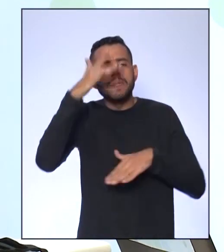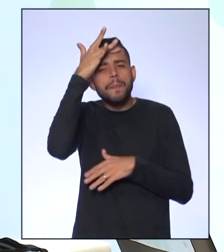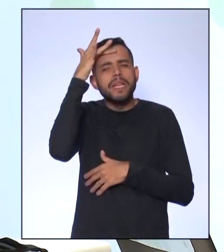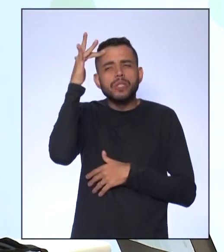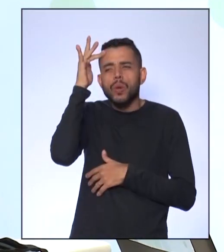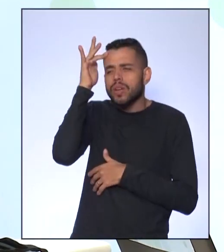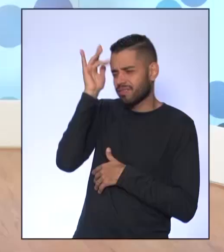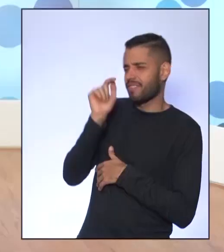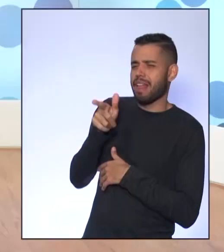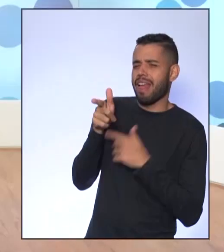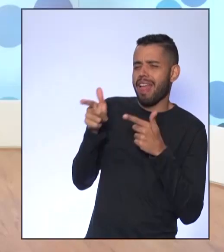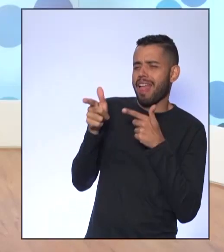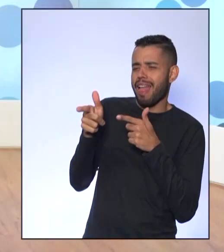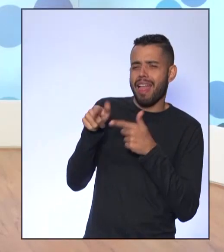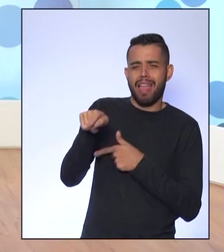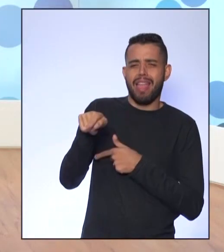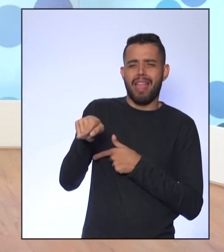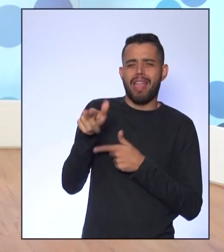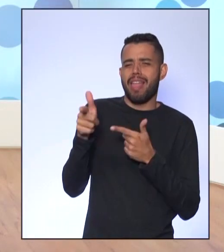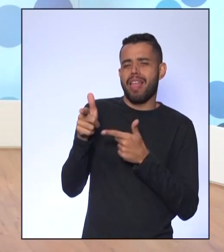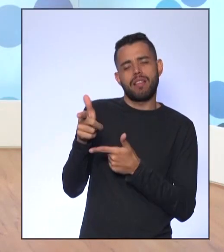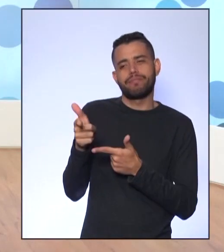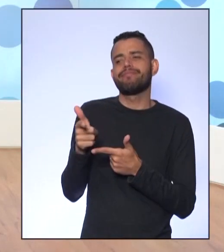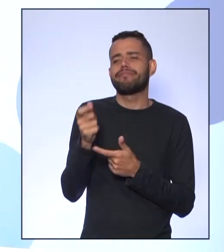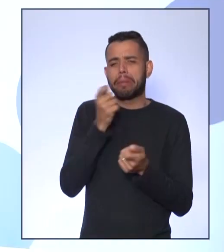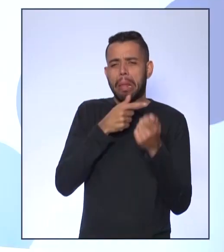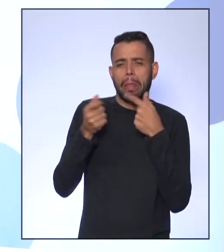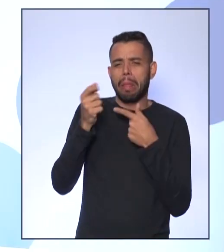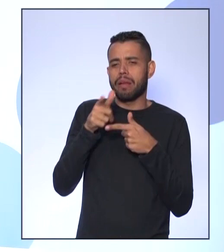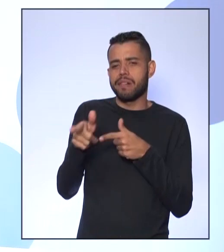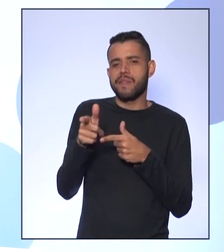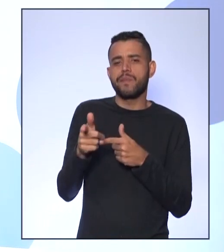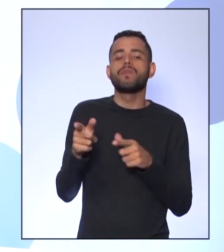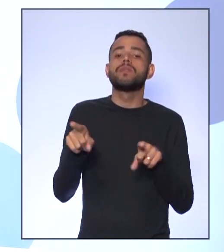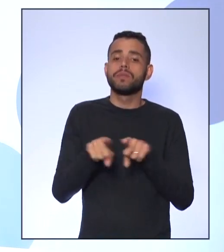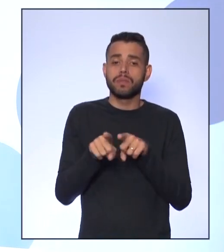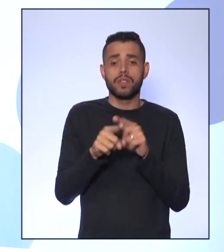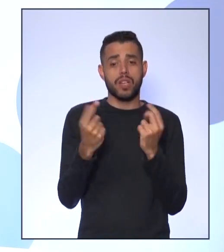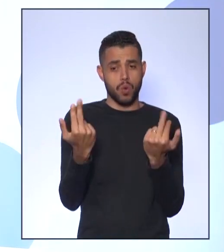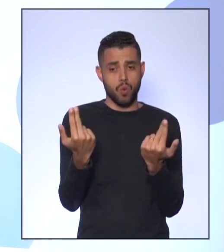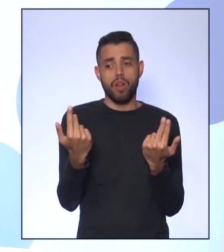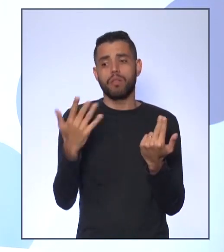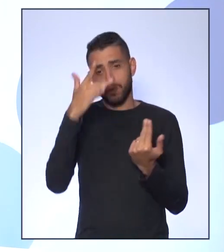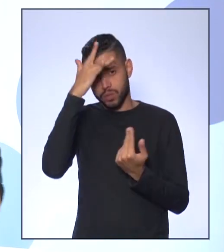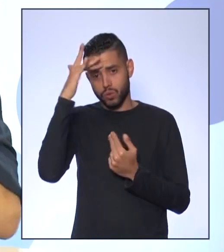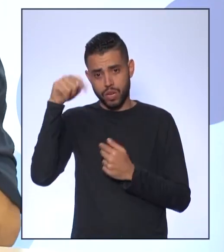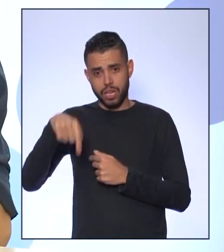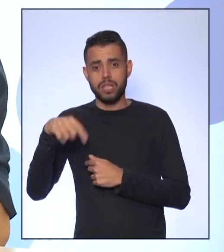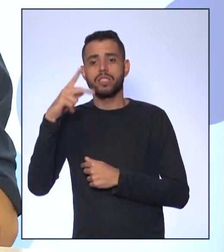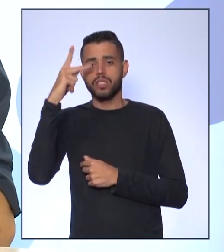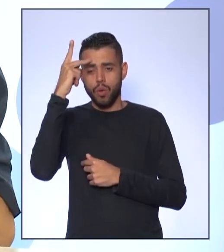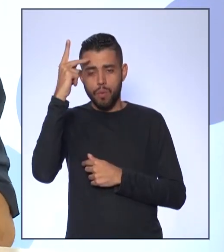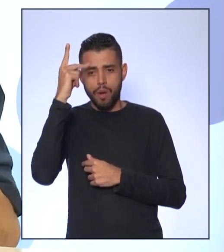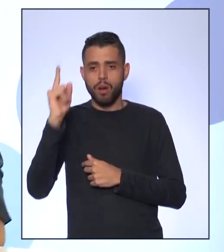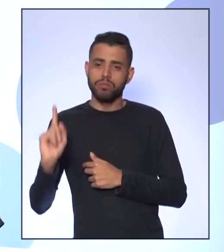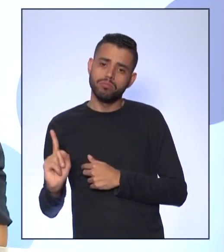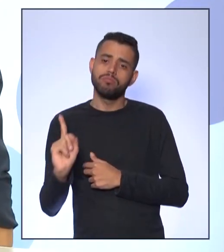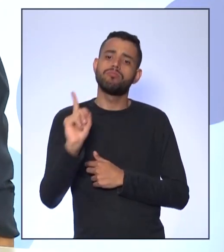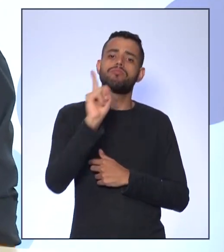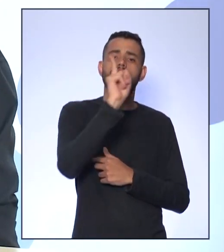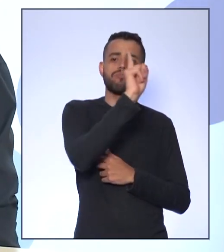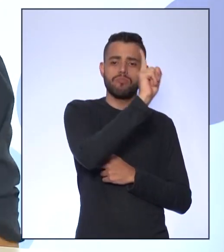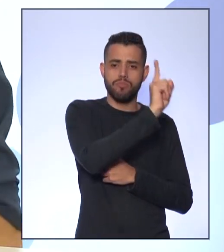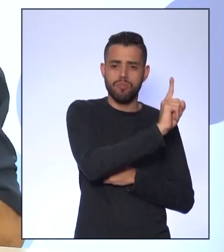vão tirar sarro. E o mesmo acontece para alguém de São Paulo que possa ir para o Norte e Nordeste. Exatamente. Né? É uma coisa de duas vias, né?